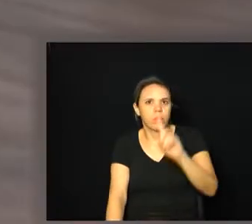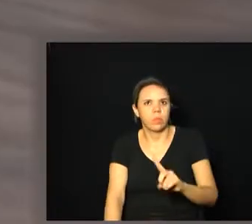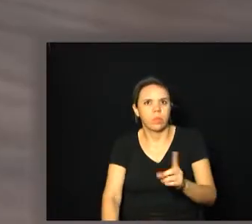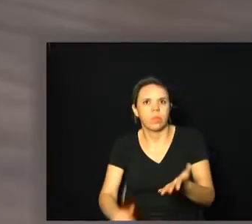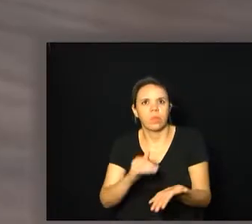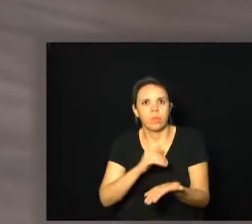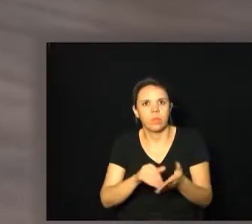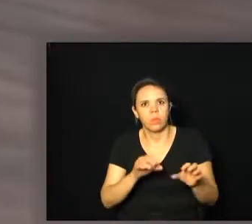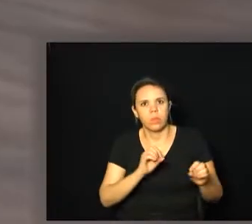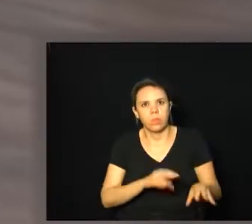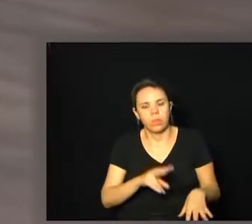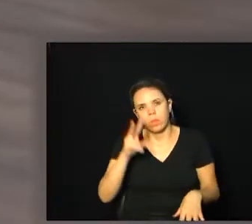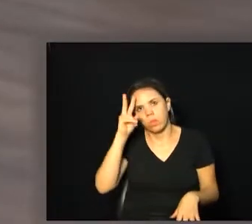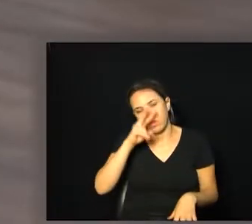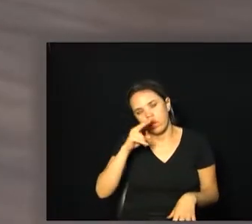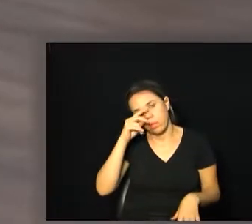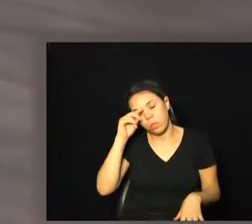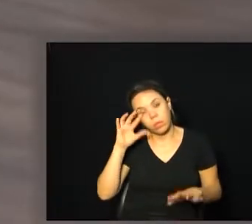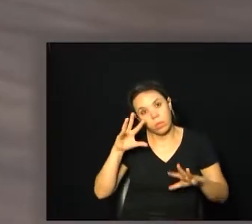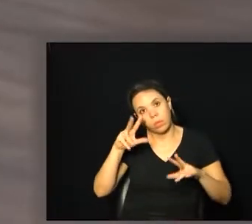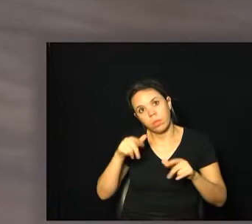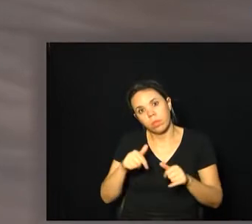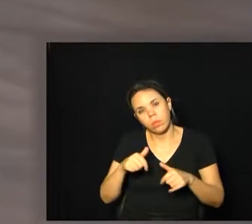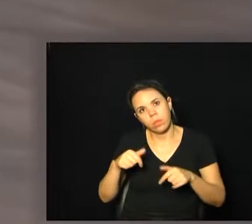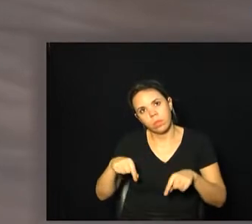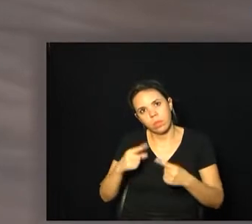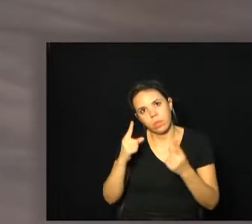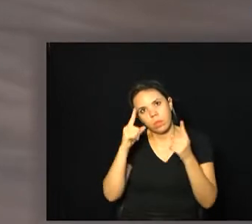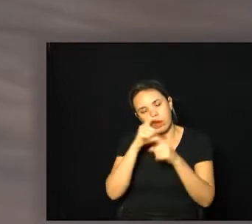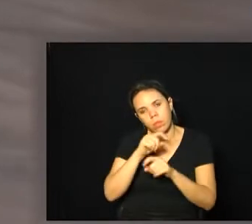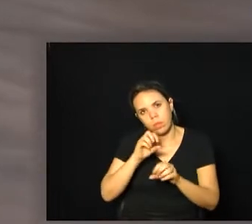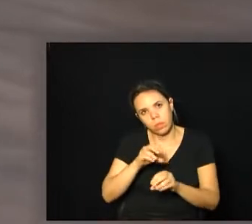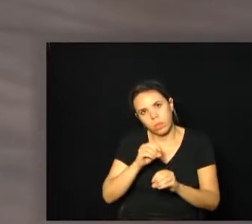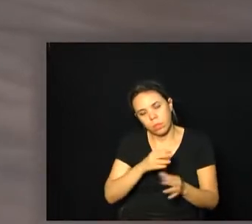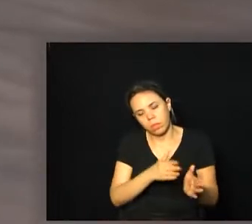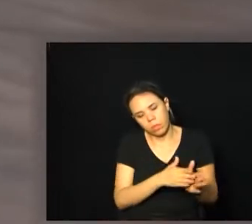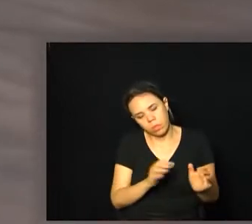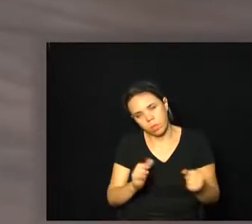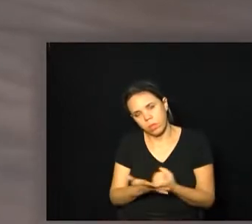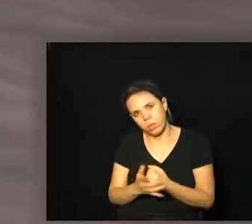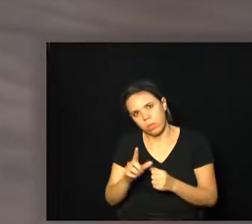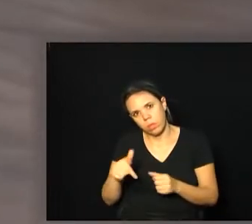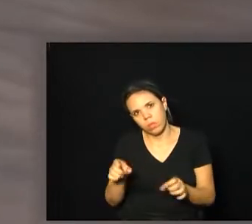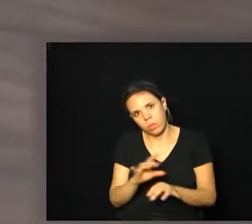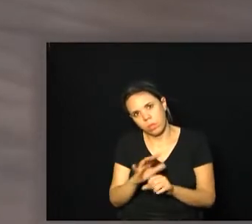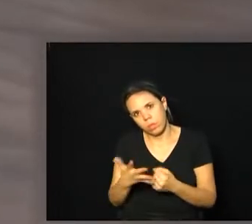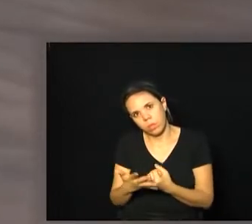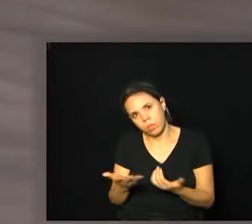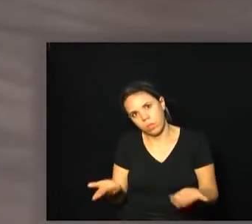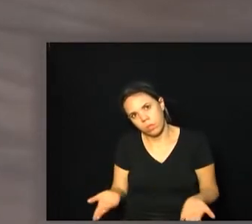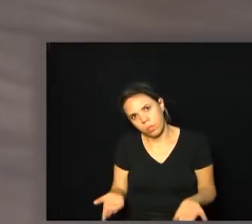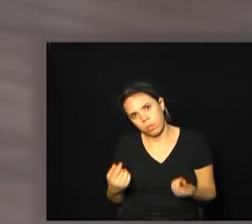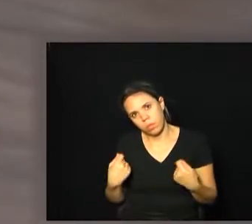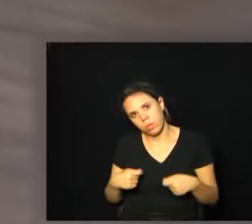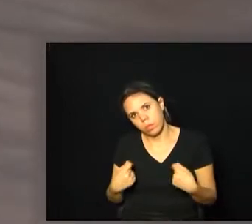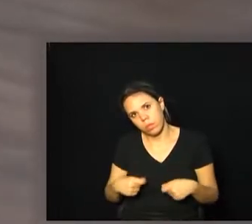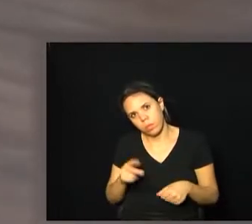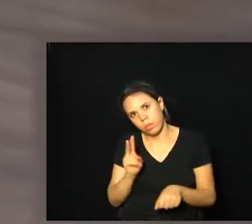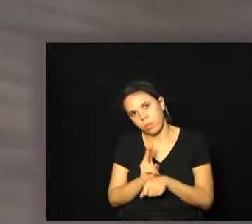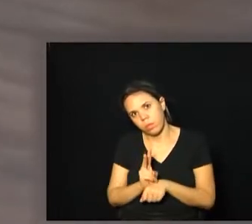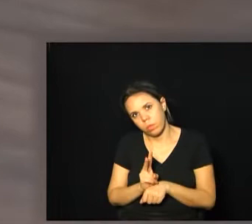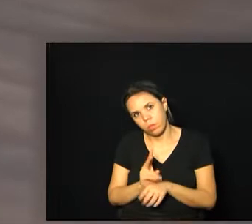Secretaria de Educação lembrou que, além de todos os desafios de educar na pandemia e pós-pandemia, é preciso um